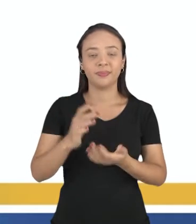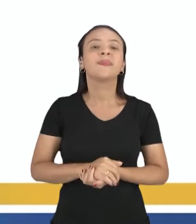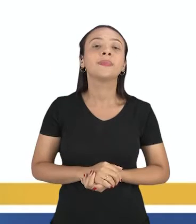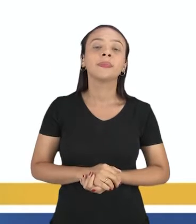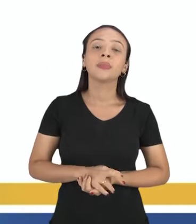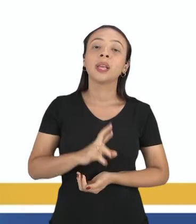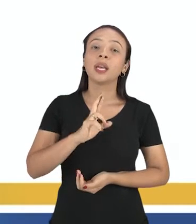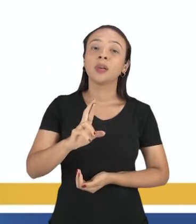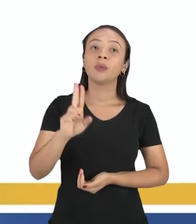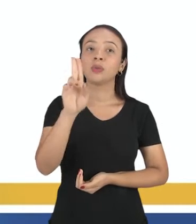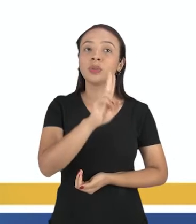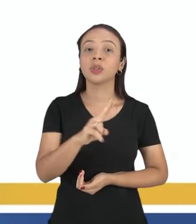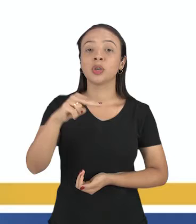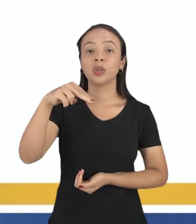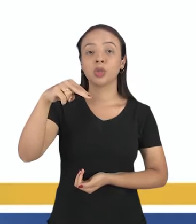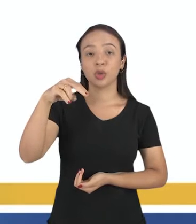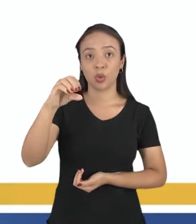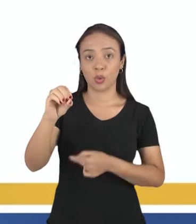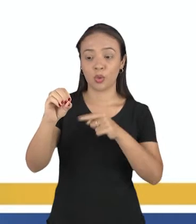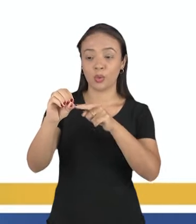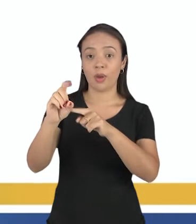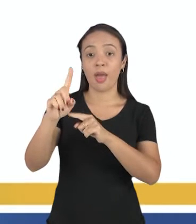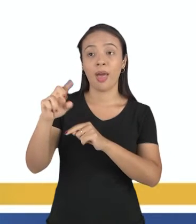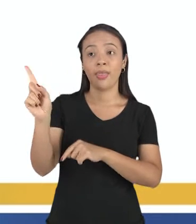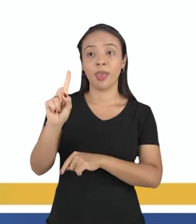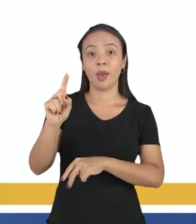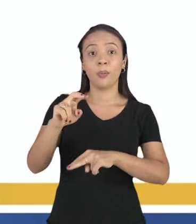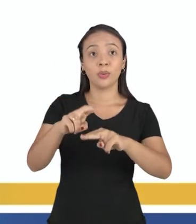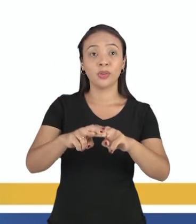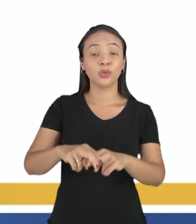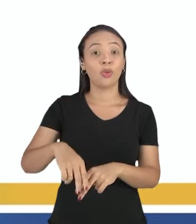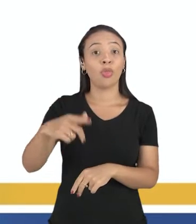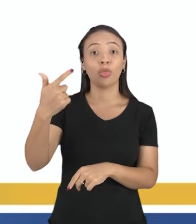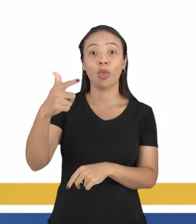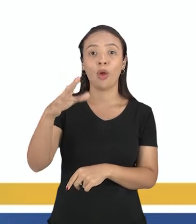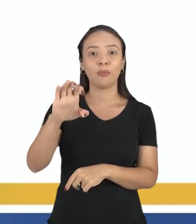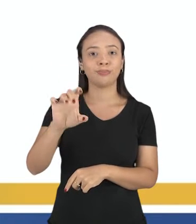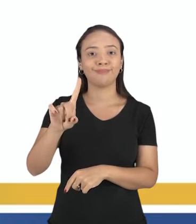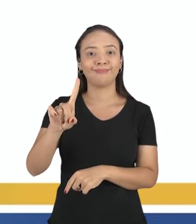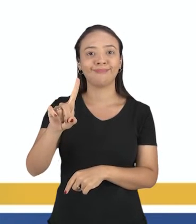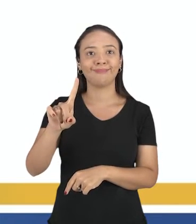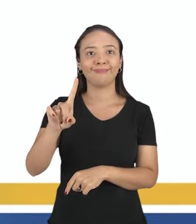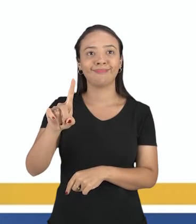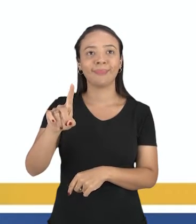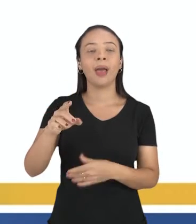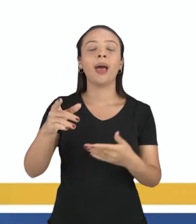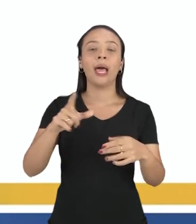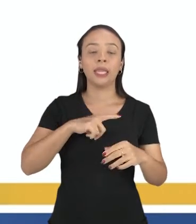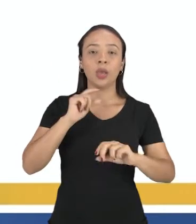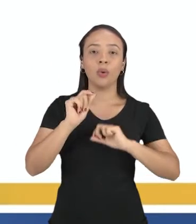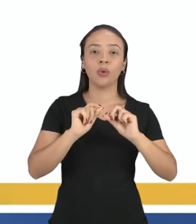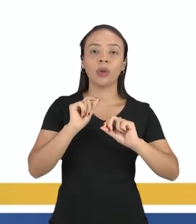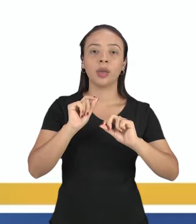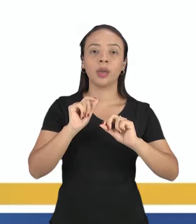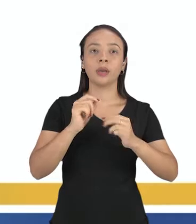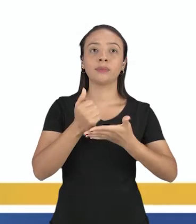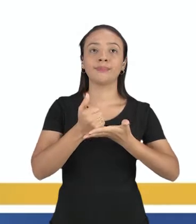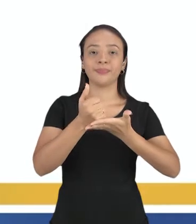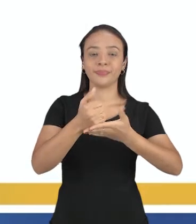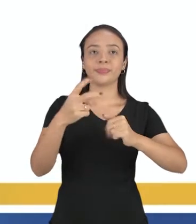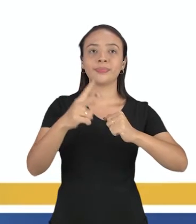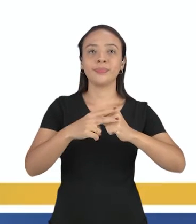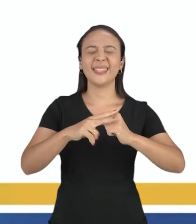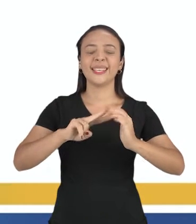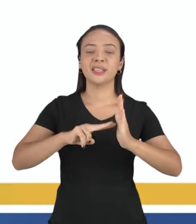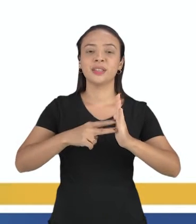resposta com no, como é negativa, o verbo não levou ed, e sim o auxiliar que